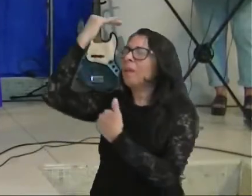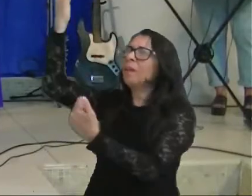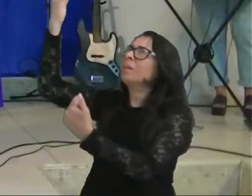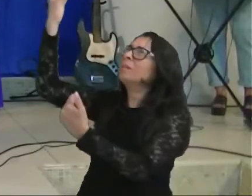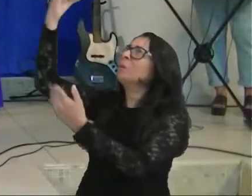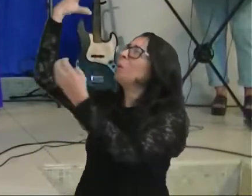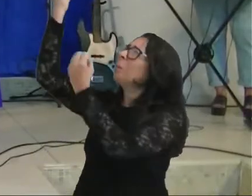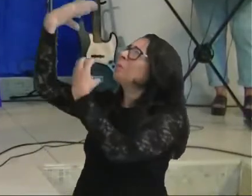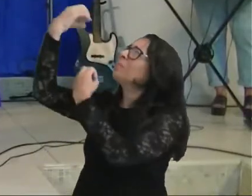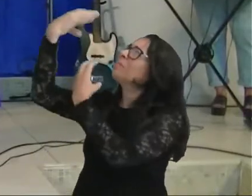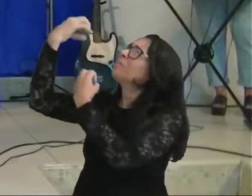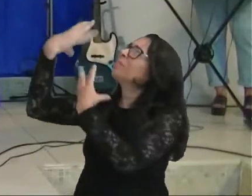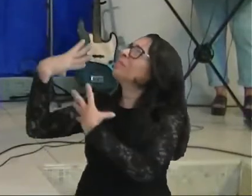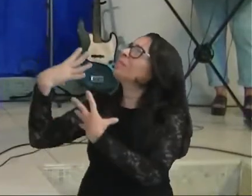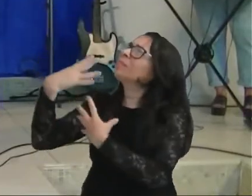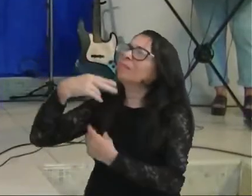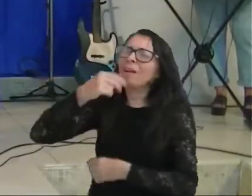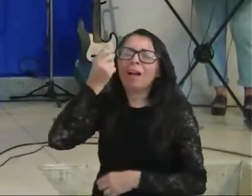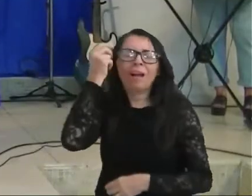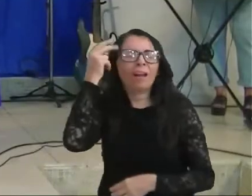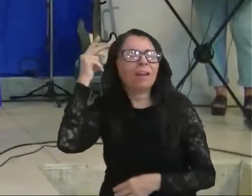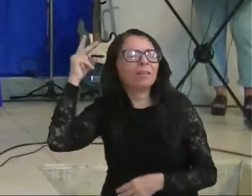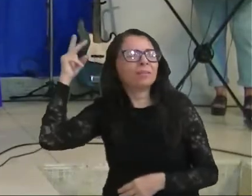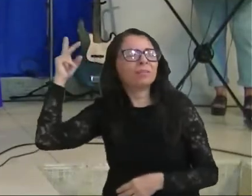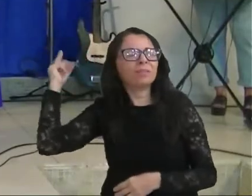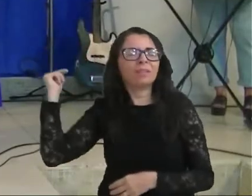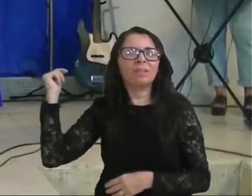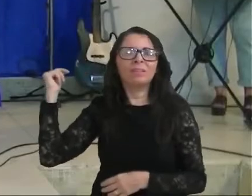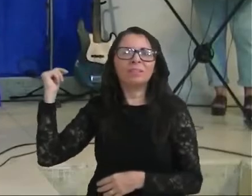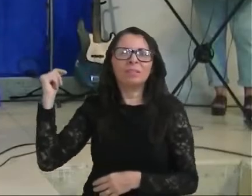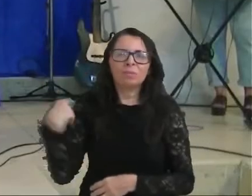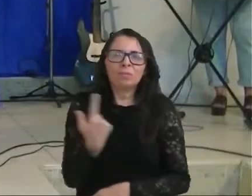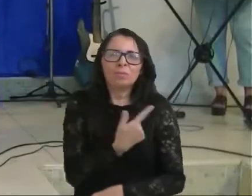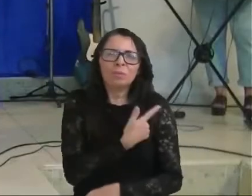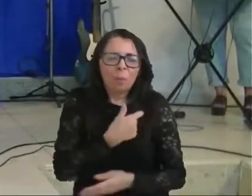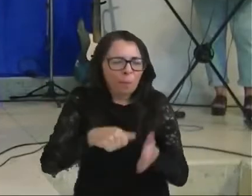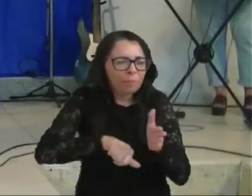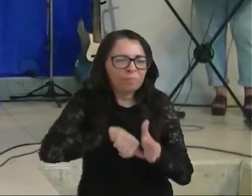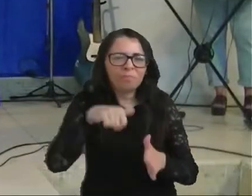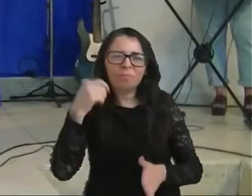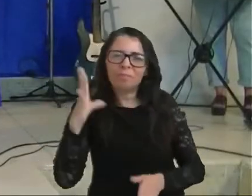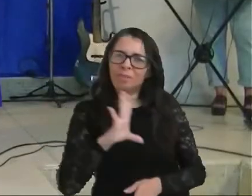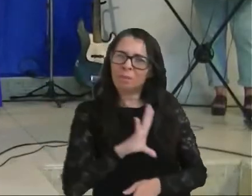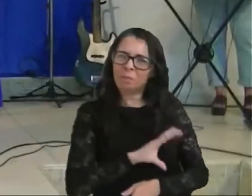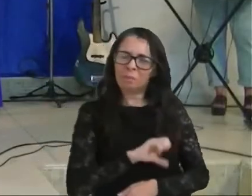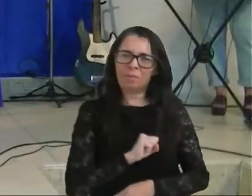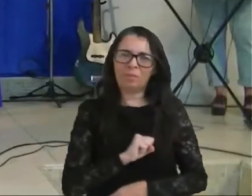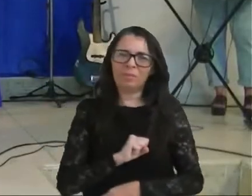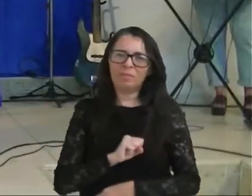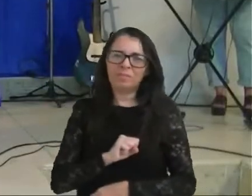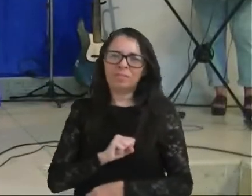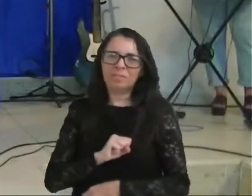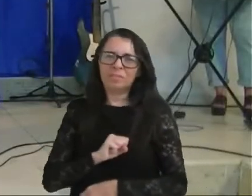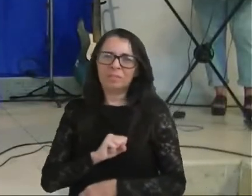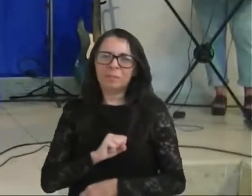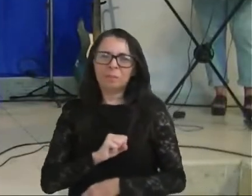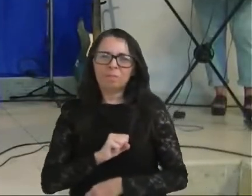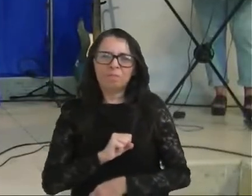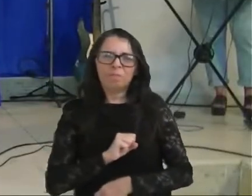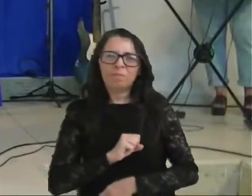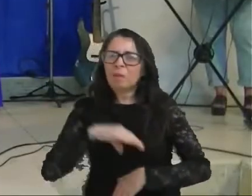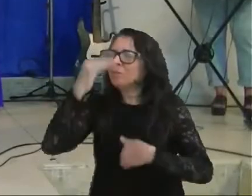Jesus, que morresse em nosso lugar. Eu te agradeço, Jesus, por ter amado a tua igreja